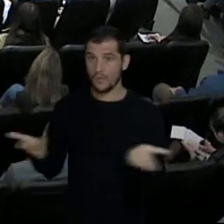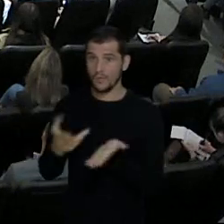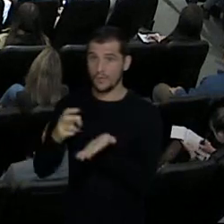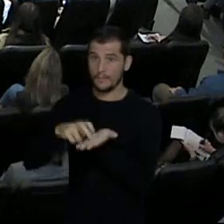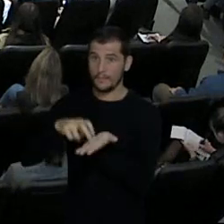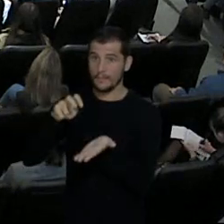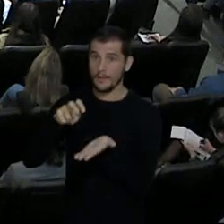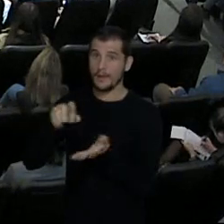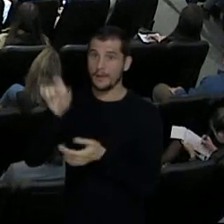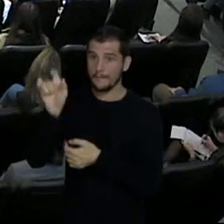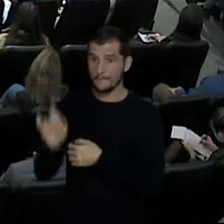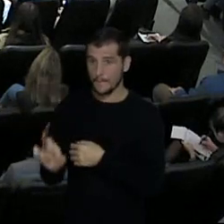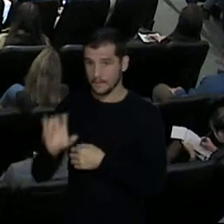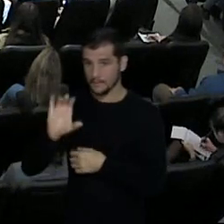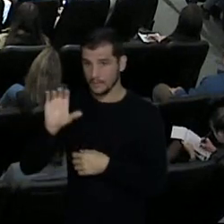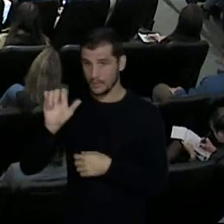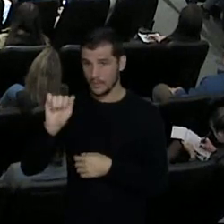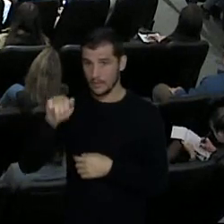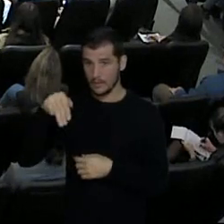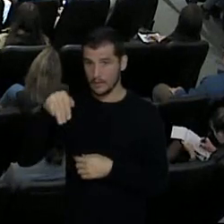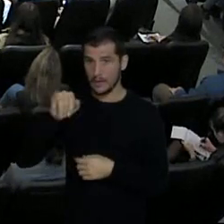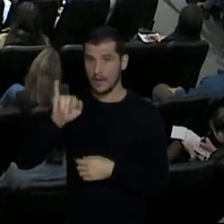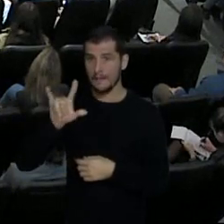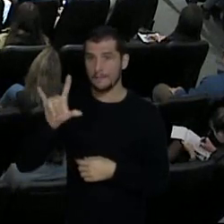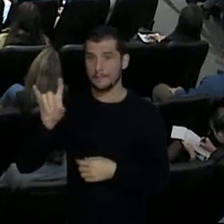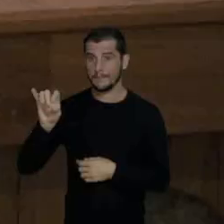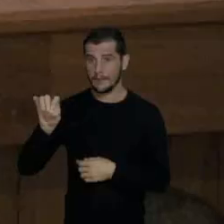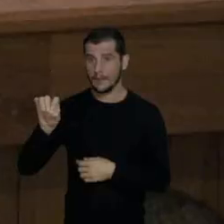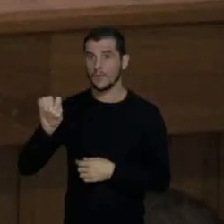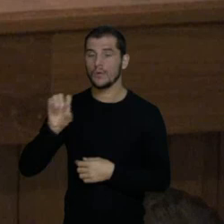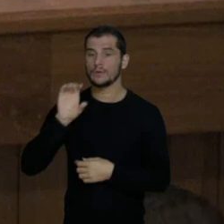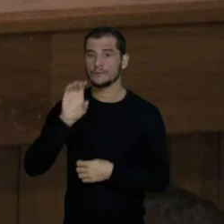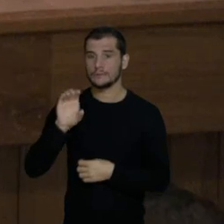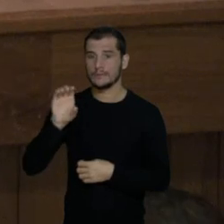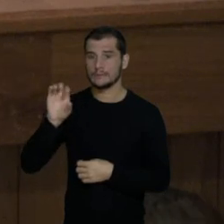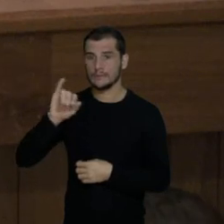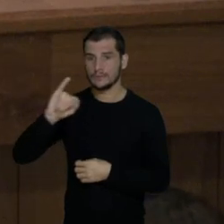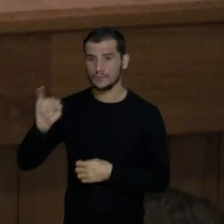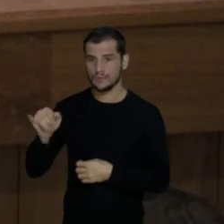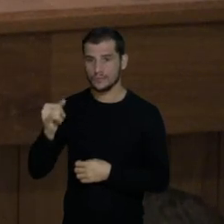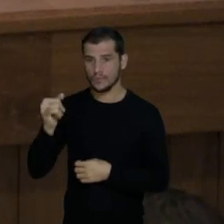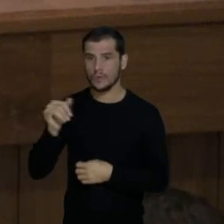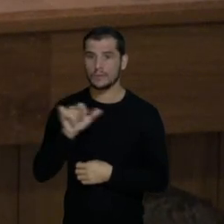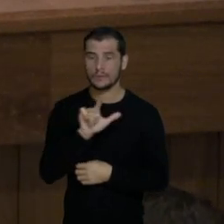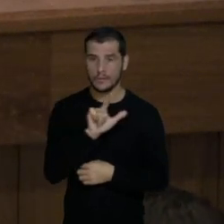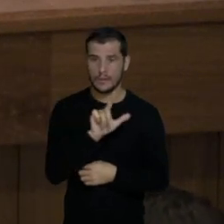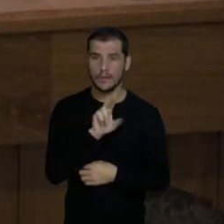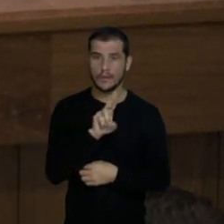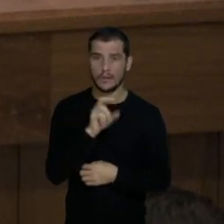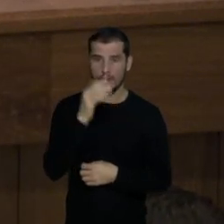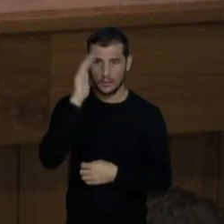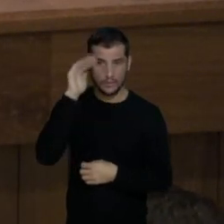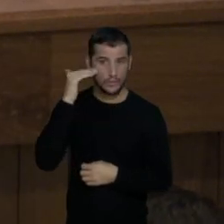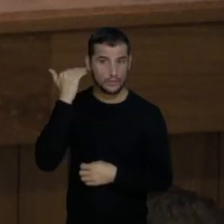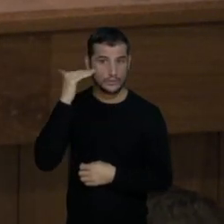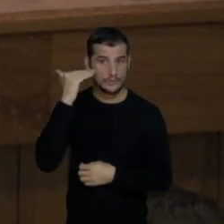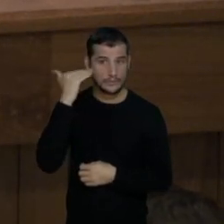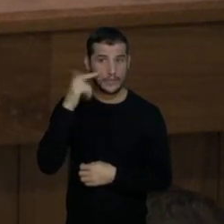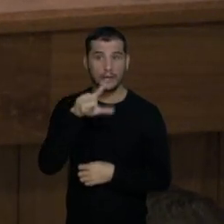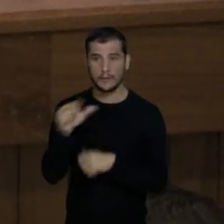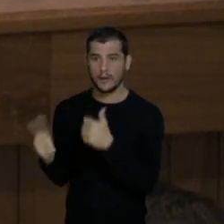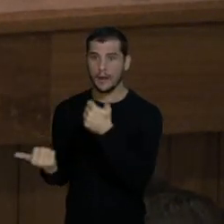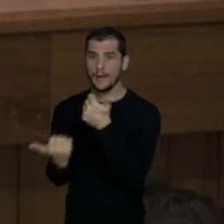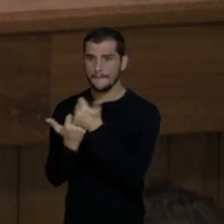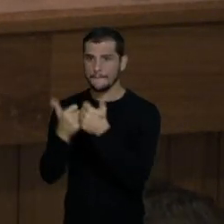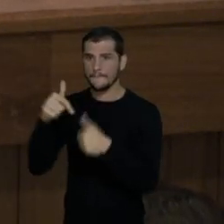colocou que a ccj os deputados a deputada Luciane que é da Comissão da educação estão a apoiando a causa